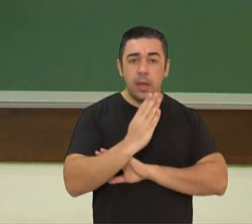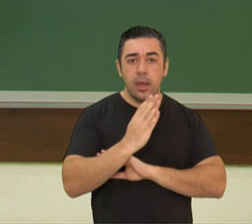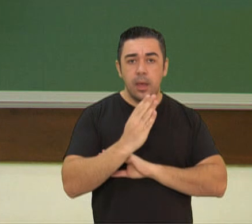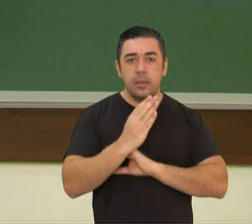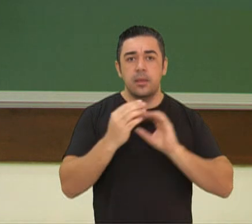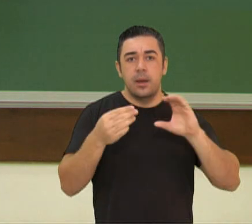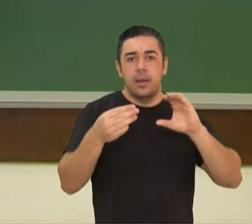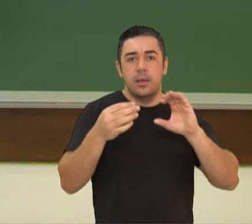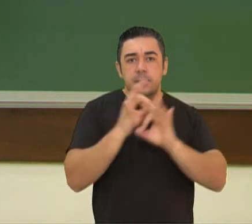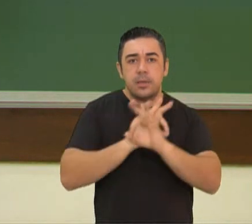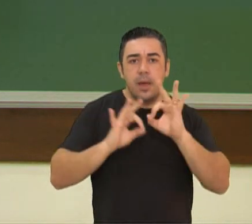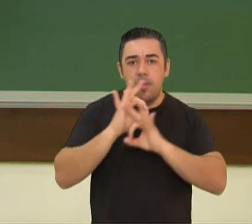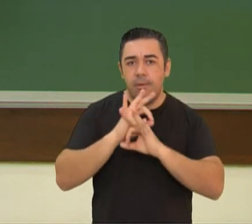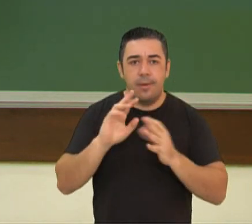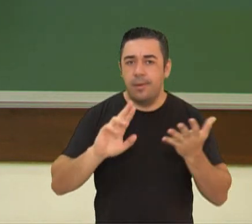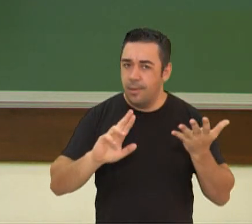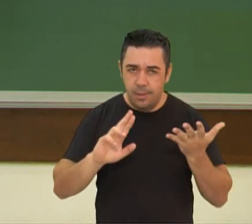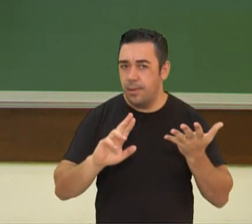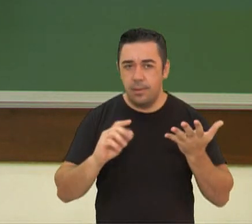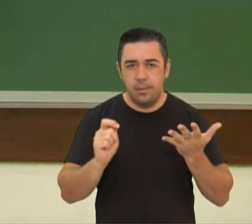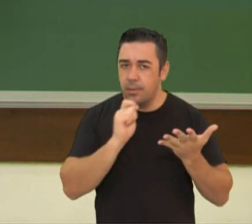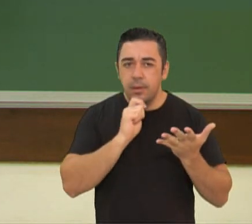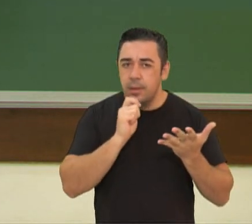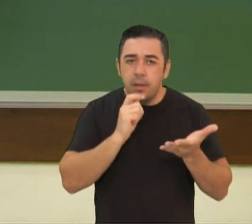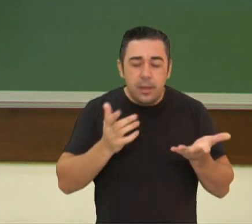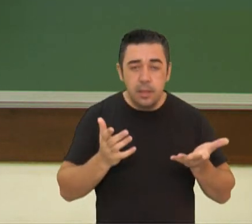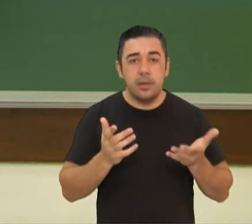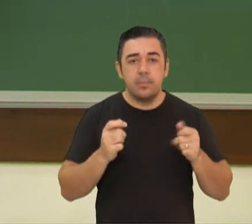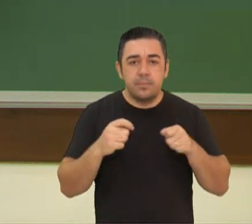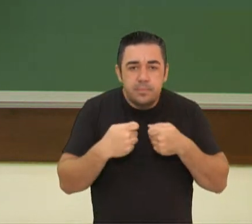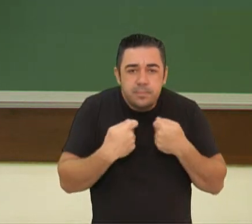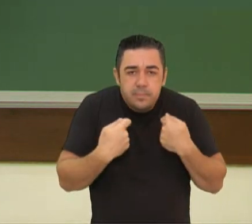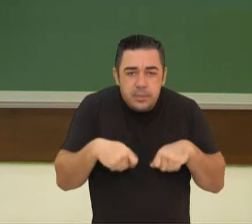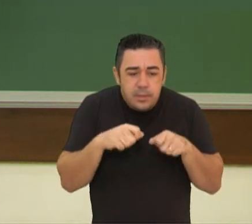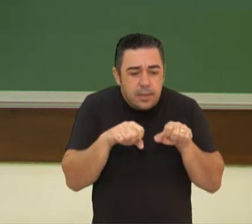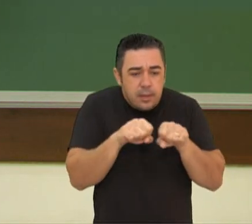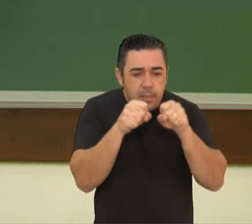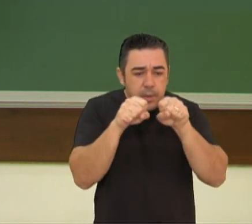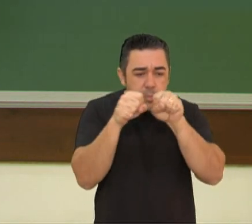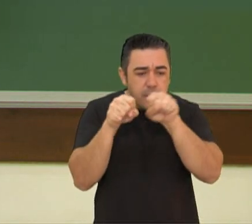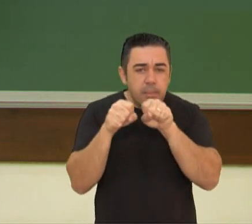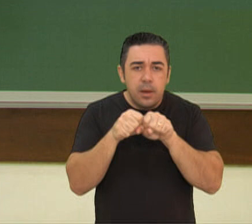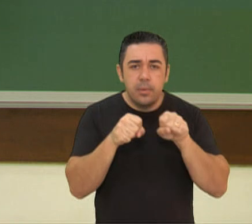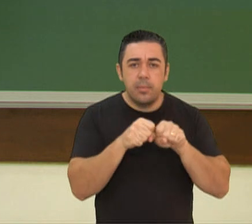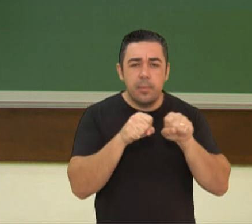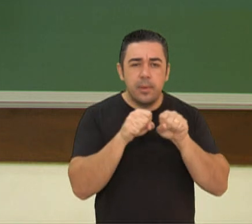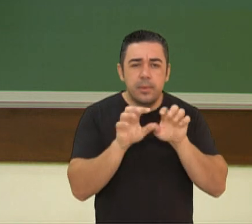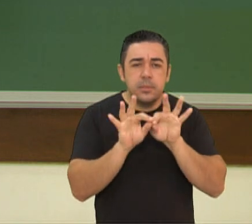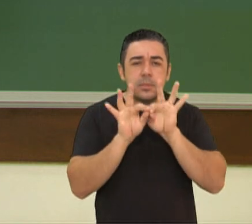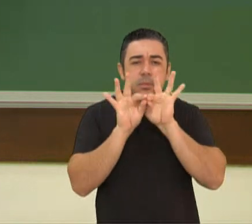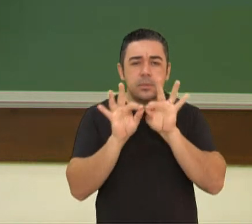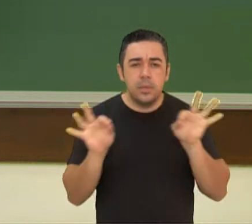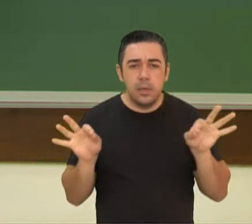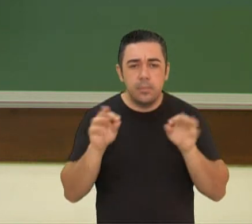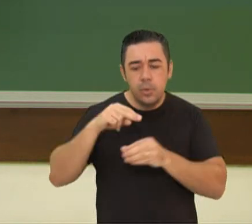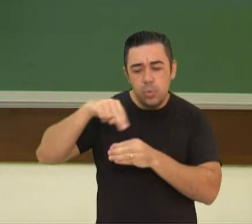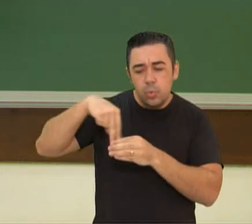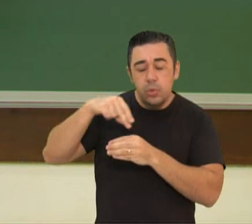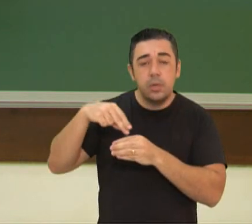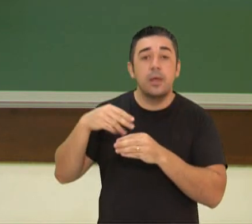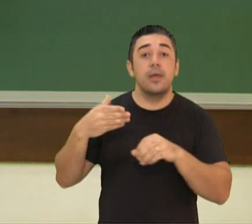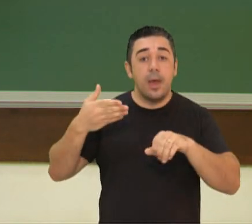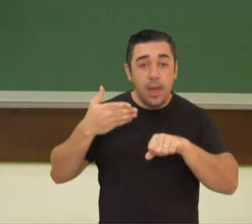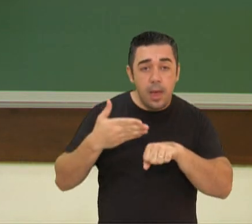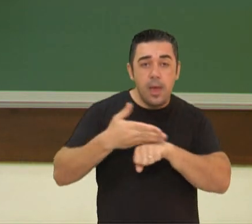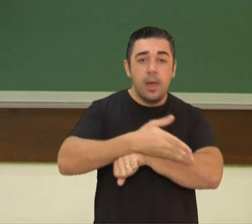Então, a gente precisa transformar os alimentos em compostos menores e mais simples, para que eles entrem nas células. E